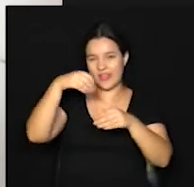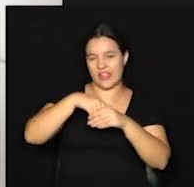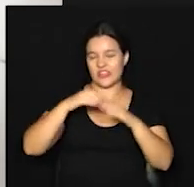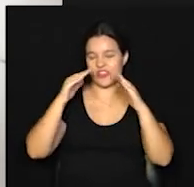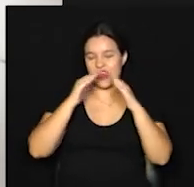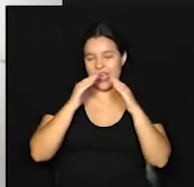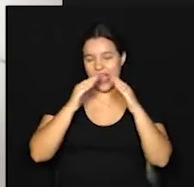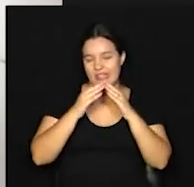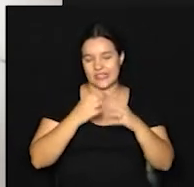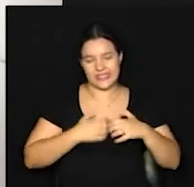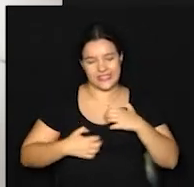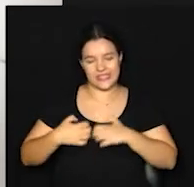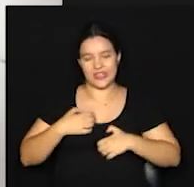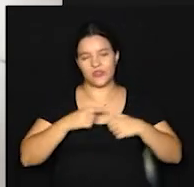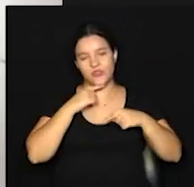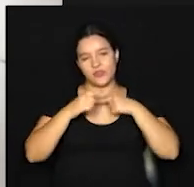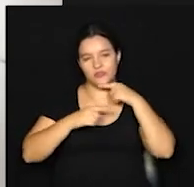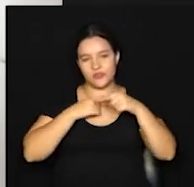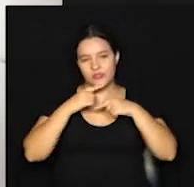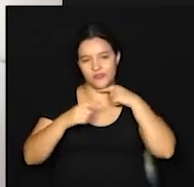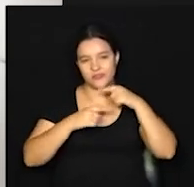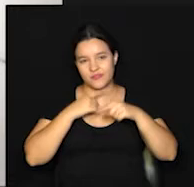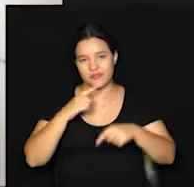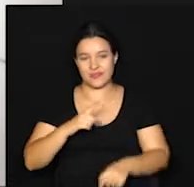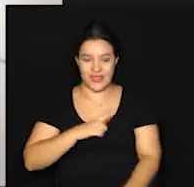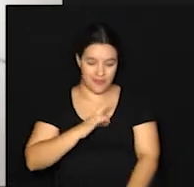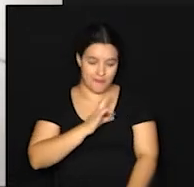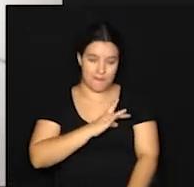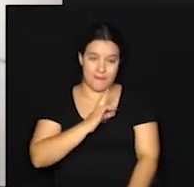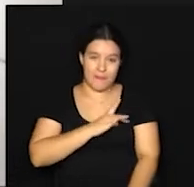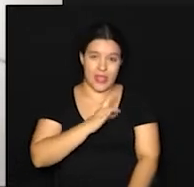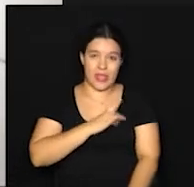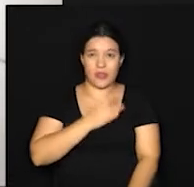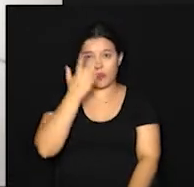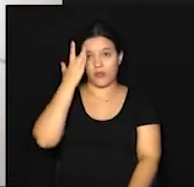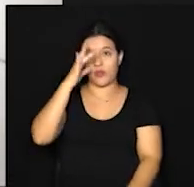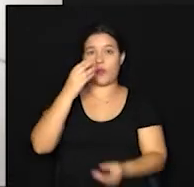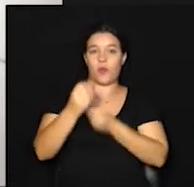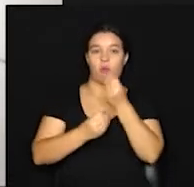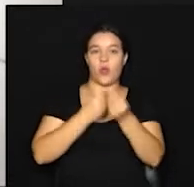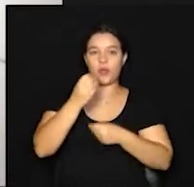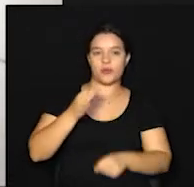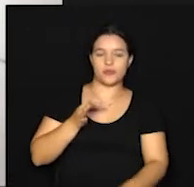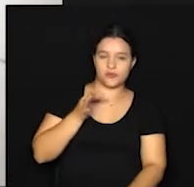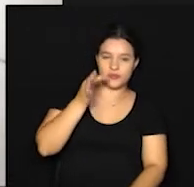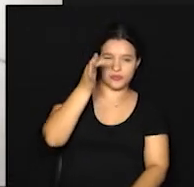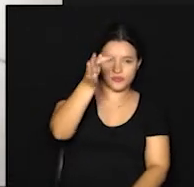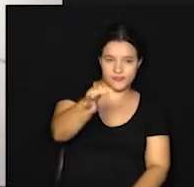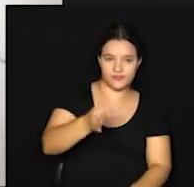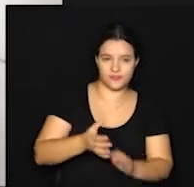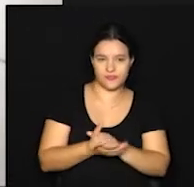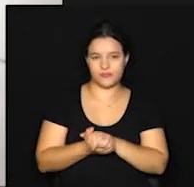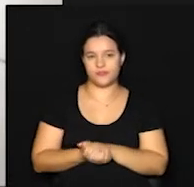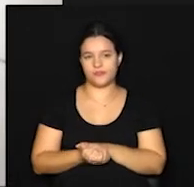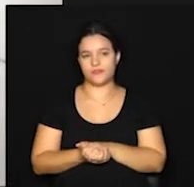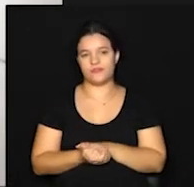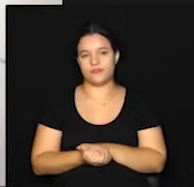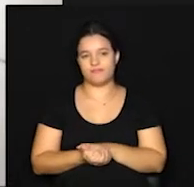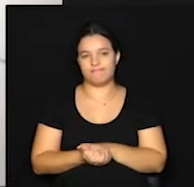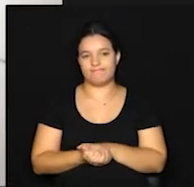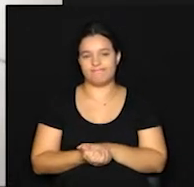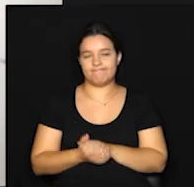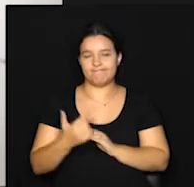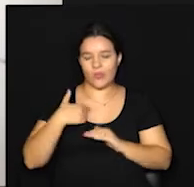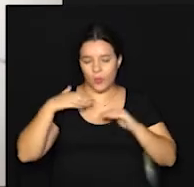dúvidas, a gente sempre tem medo do que a gente não sabe do futuro. Então, essas pessoas, eu falo só